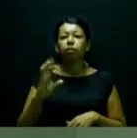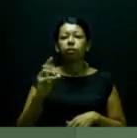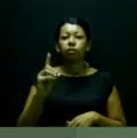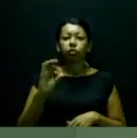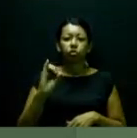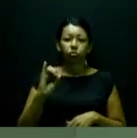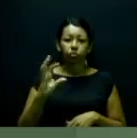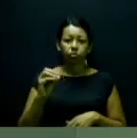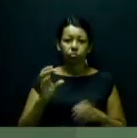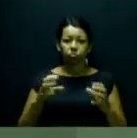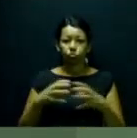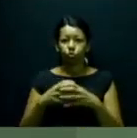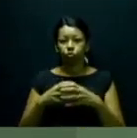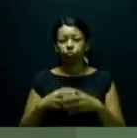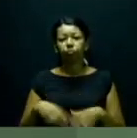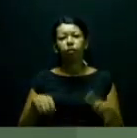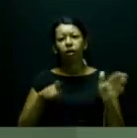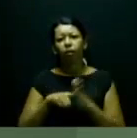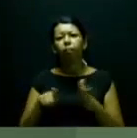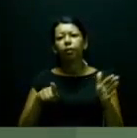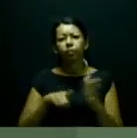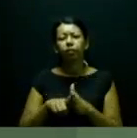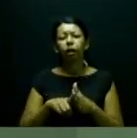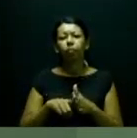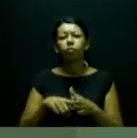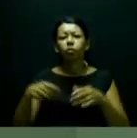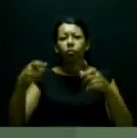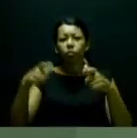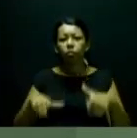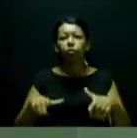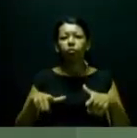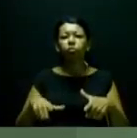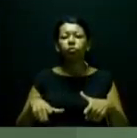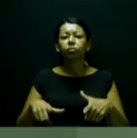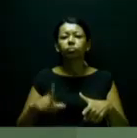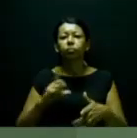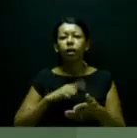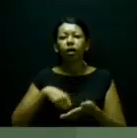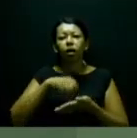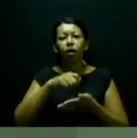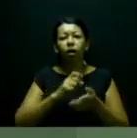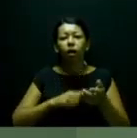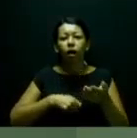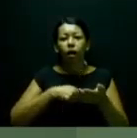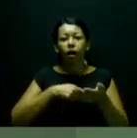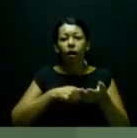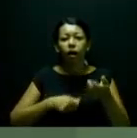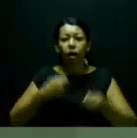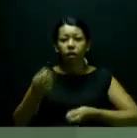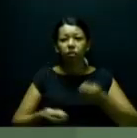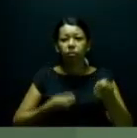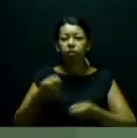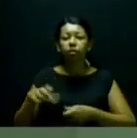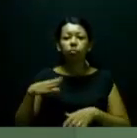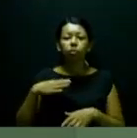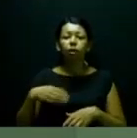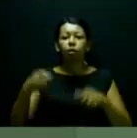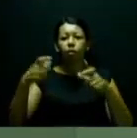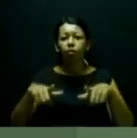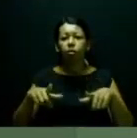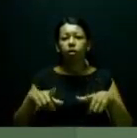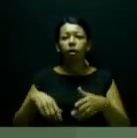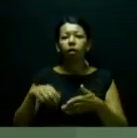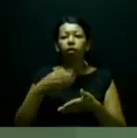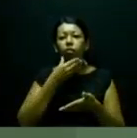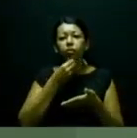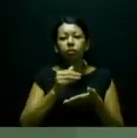categoria. Aí nós perguntamos, cadê a administração municipal? Cadê o senhor secretário